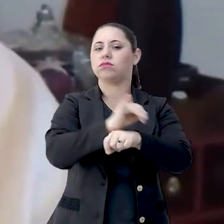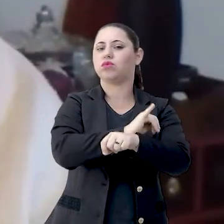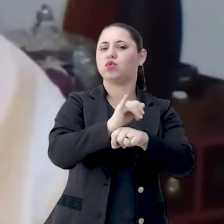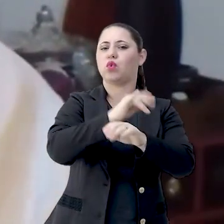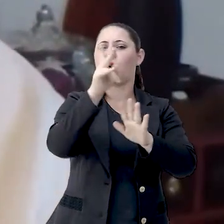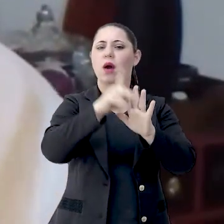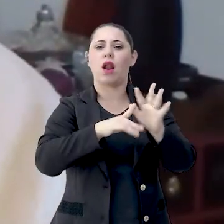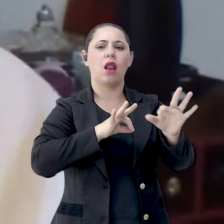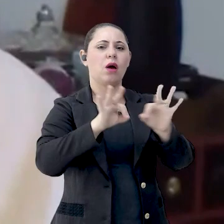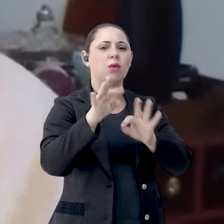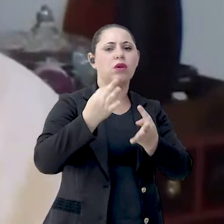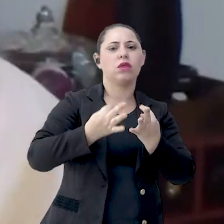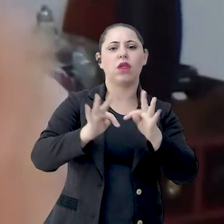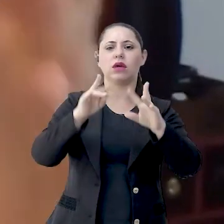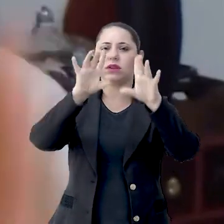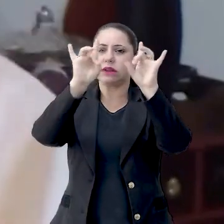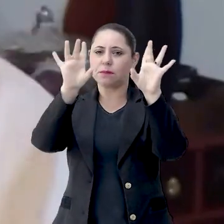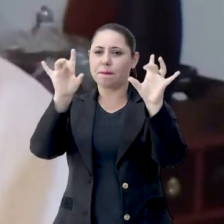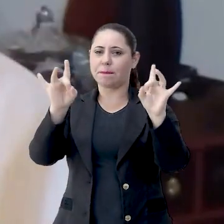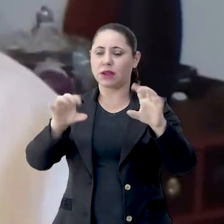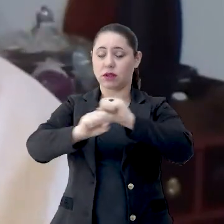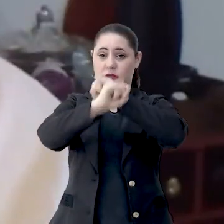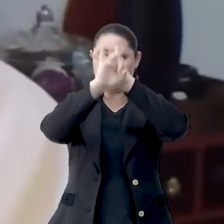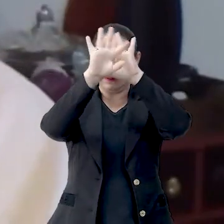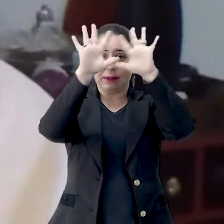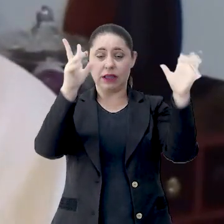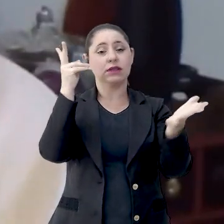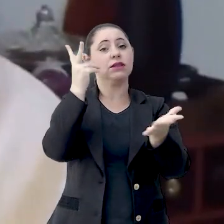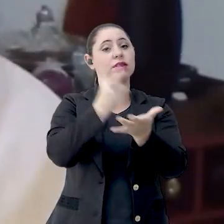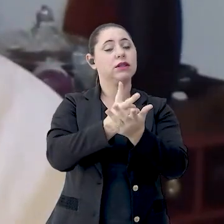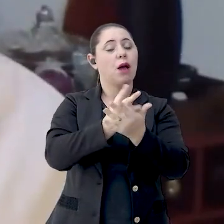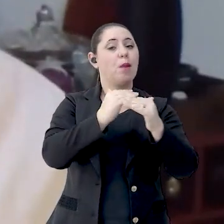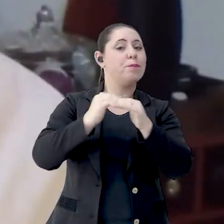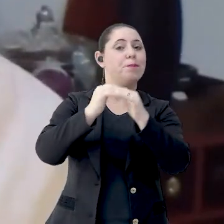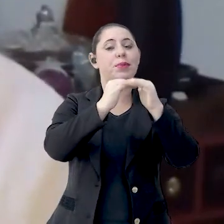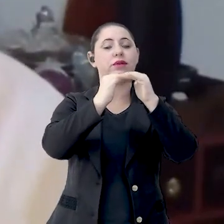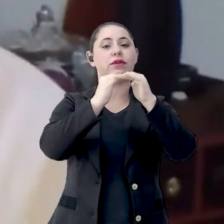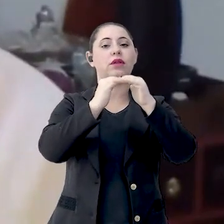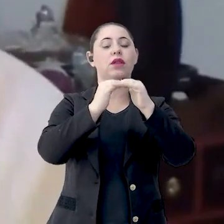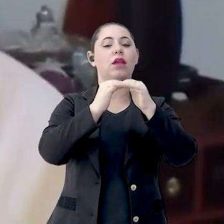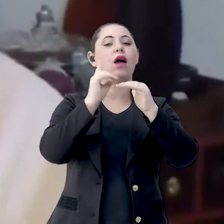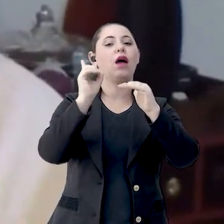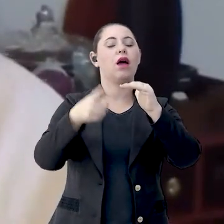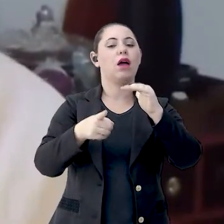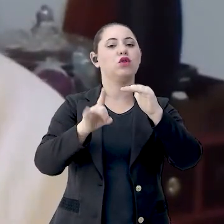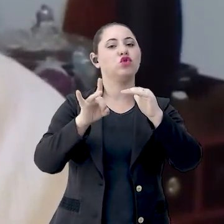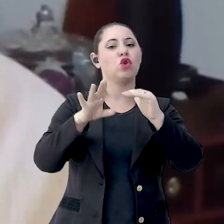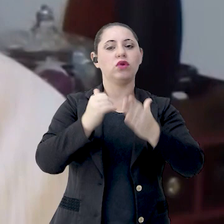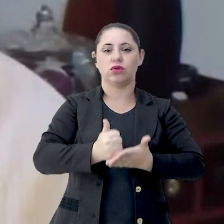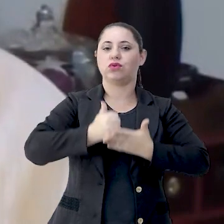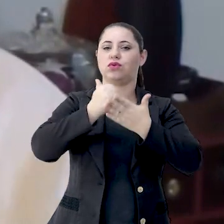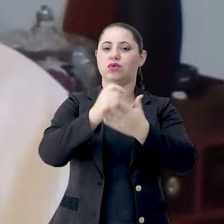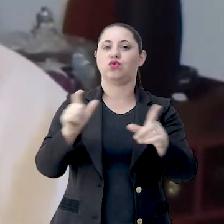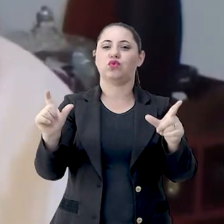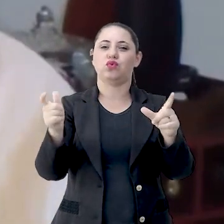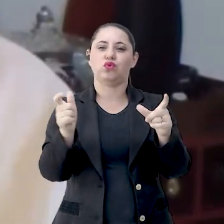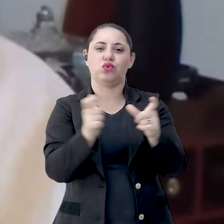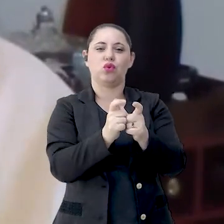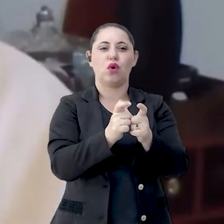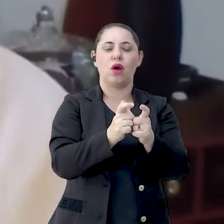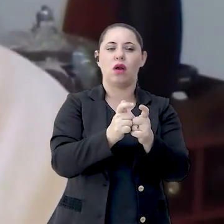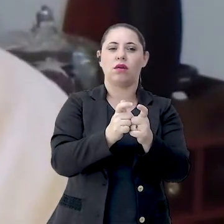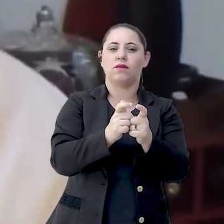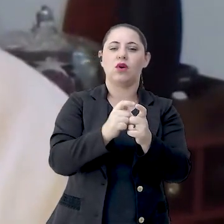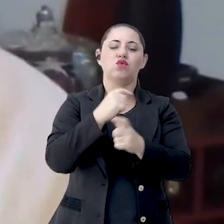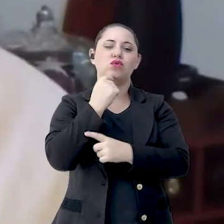planejamento estratégico, elaborado por técnicos e especialistas com transparência, democraticamente, né? Isso, por si